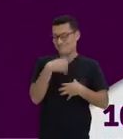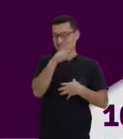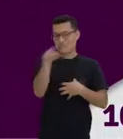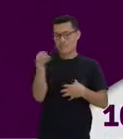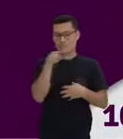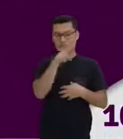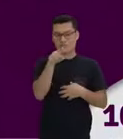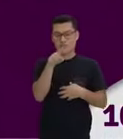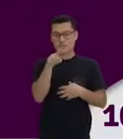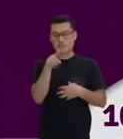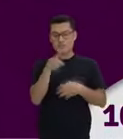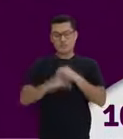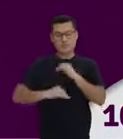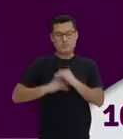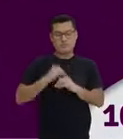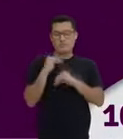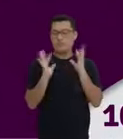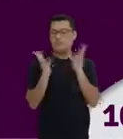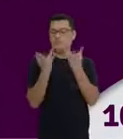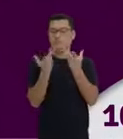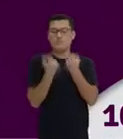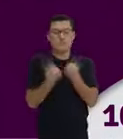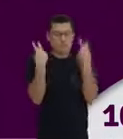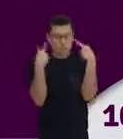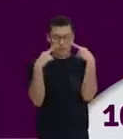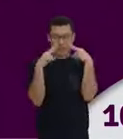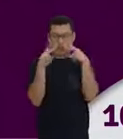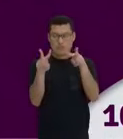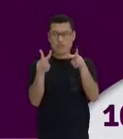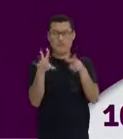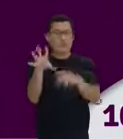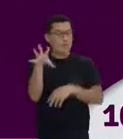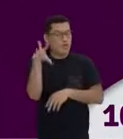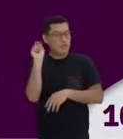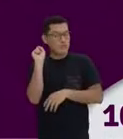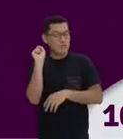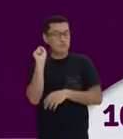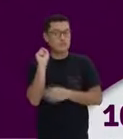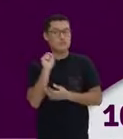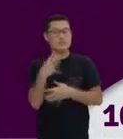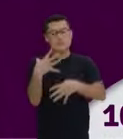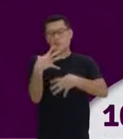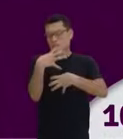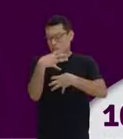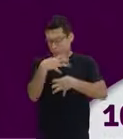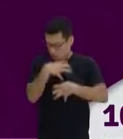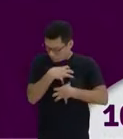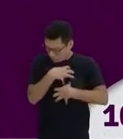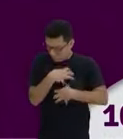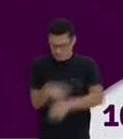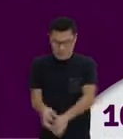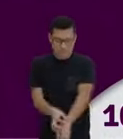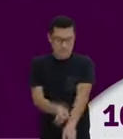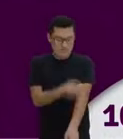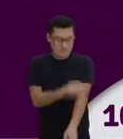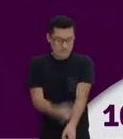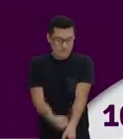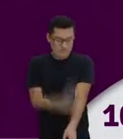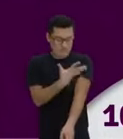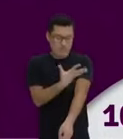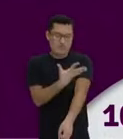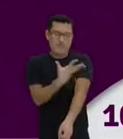você aperfeiçoar-se habilidade de olhar e ouvir e sentir um arrepio e